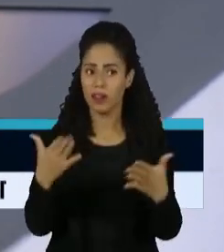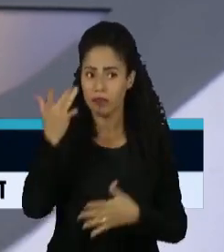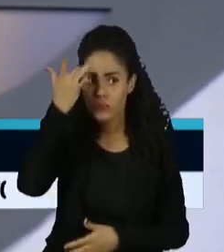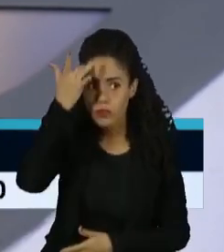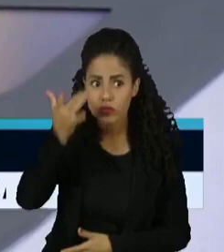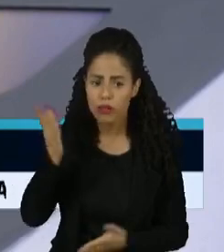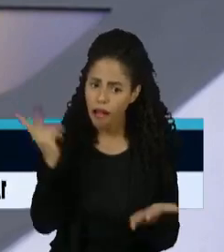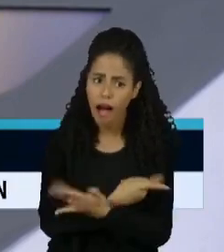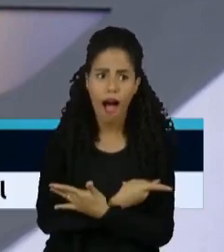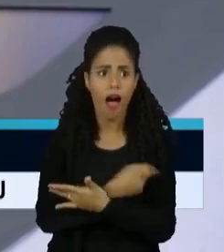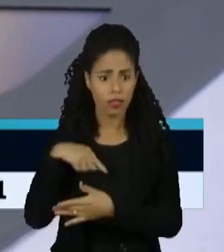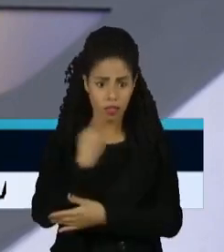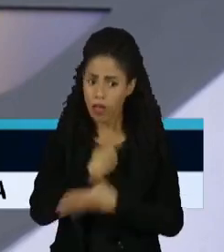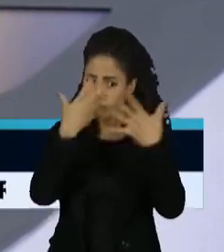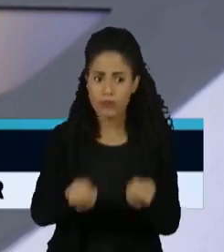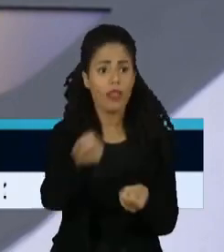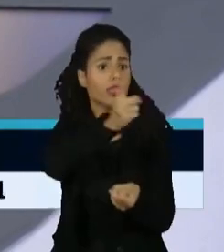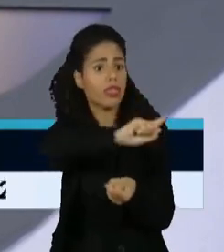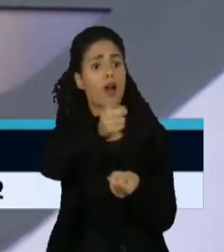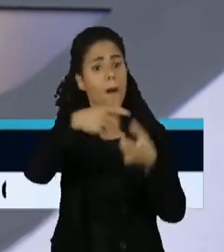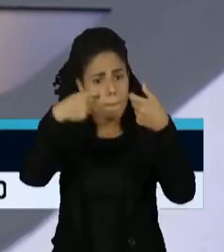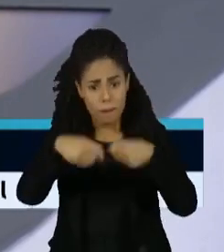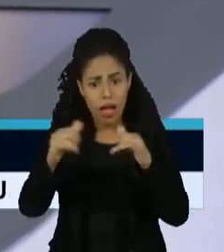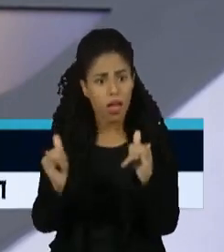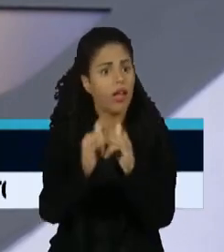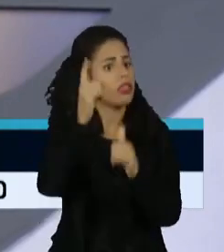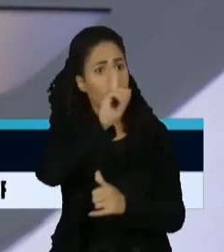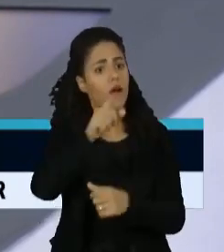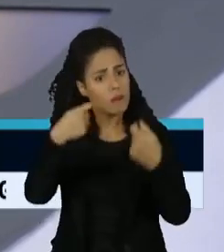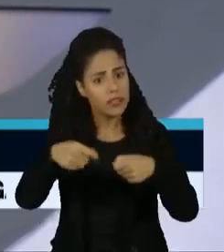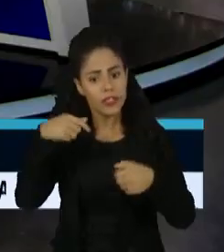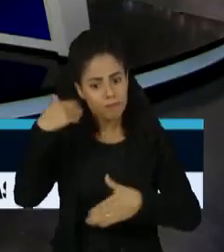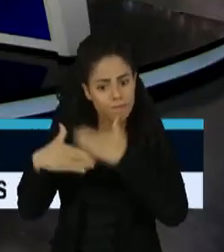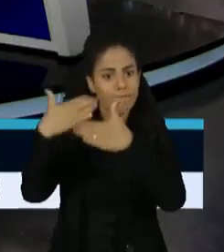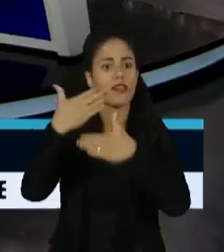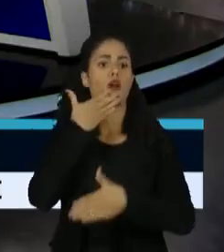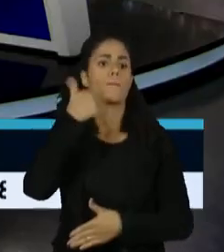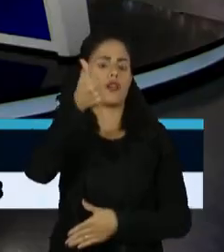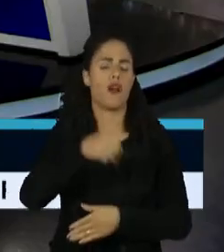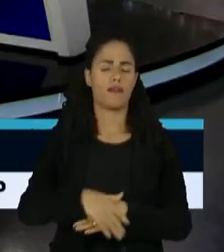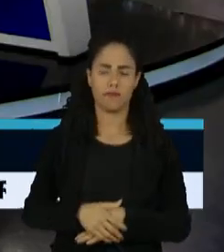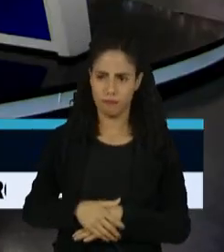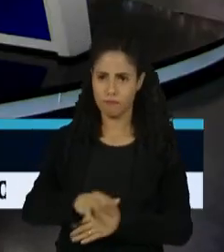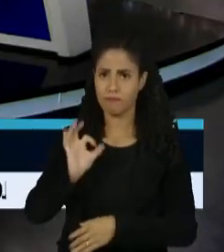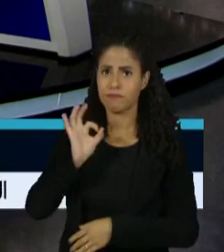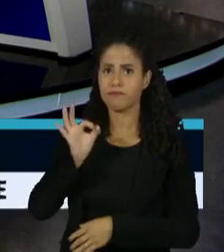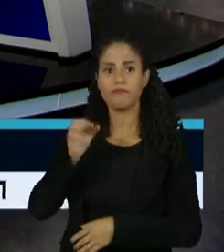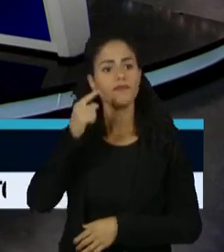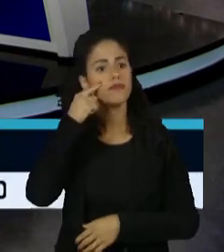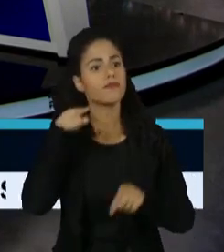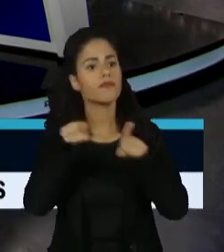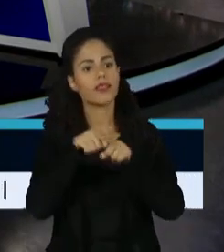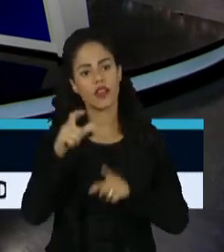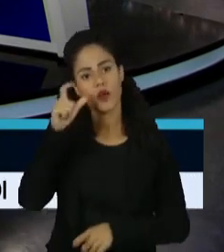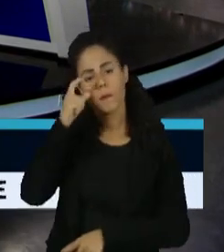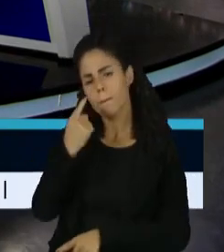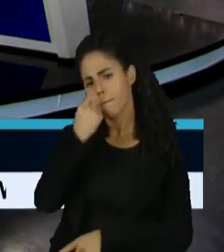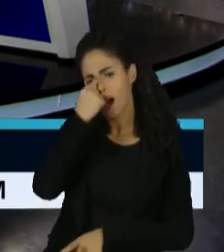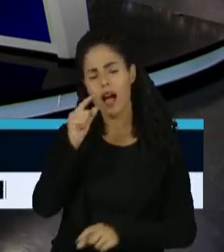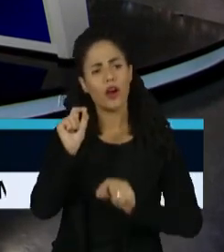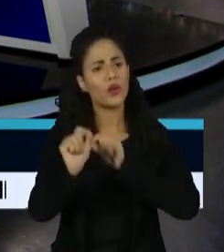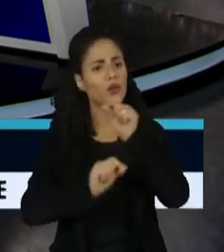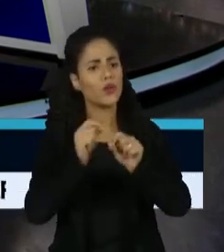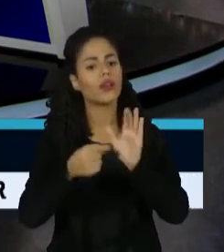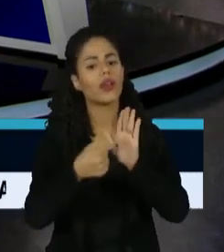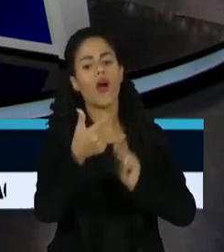absurdo, a gente não pode aceitar a anistia, a gente precisa avançar. Pondé, parte da população se incomoda com isso e outra parte